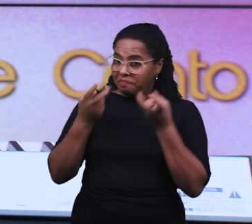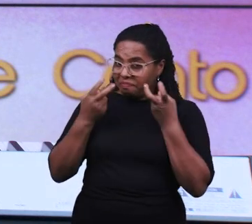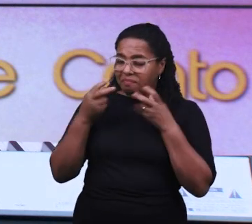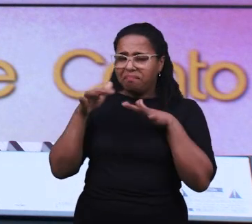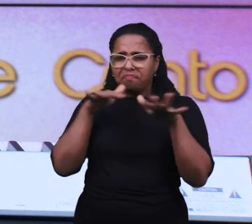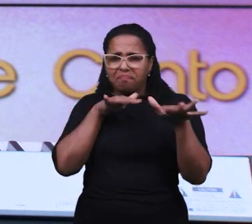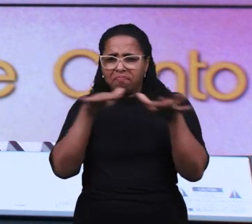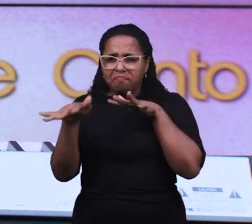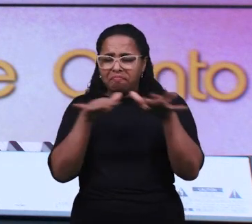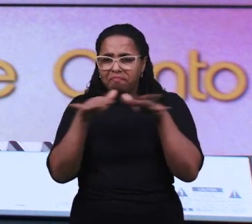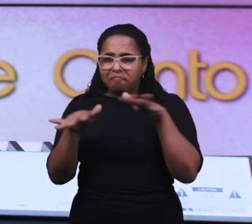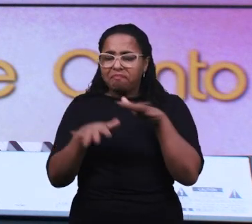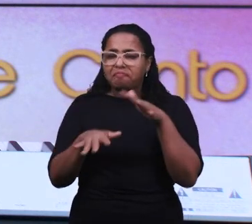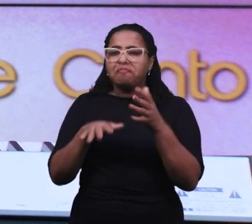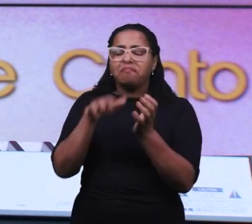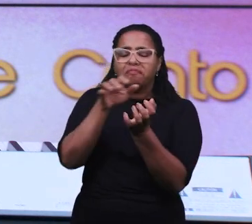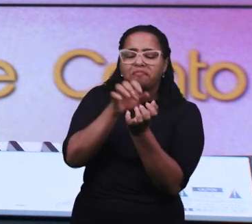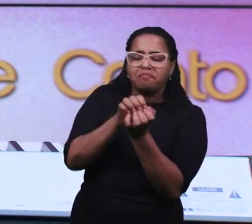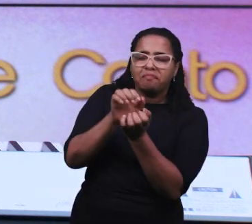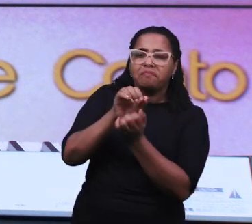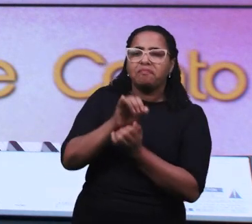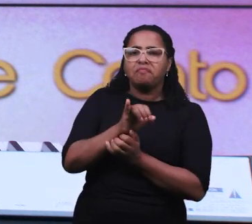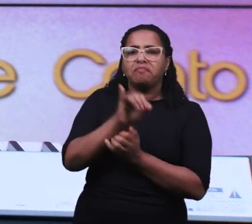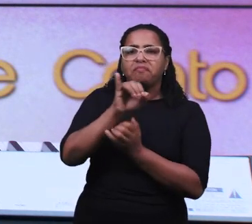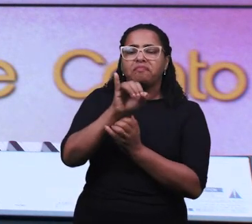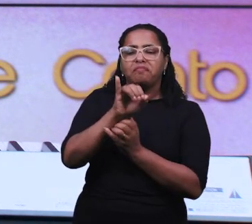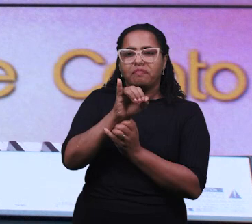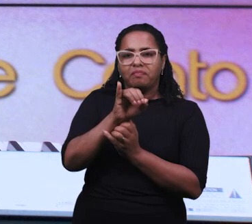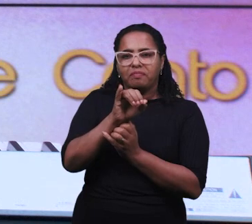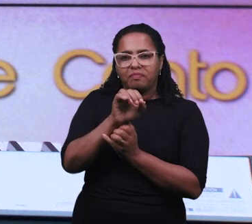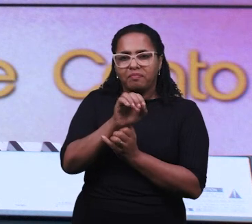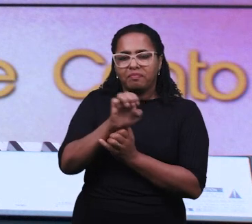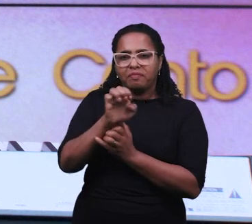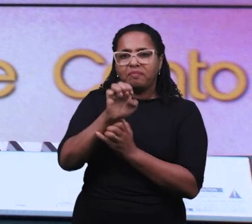Perceba toda a movimentação do trato vocal. I,